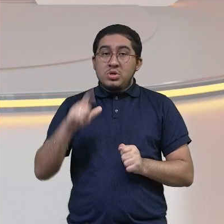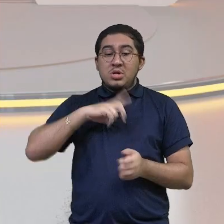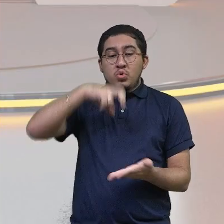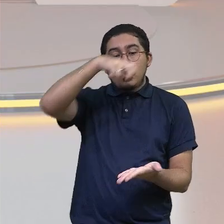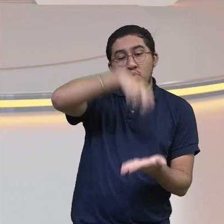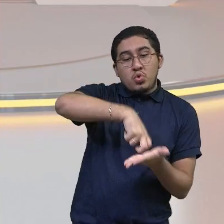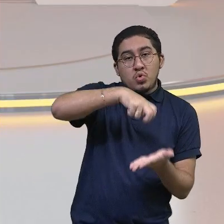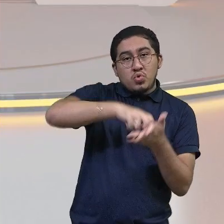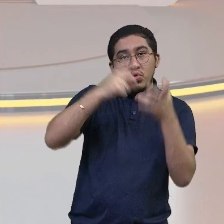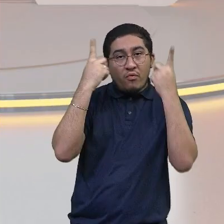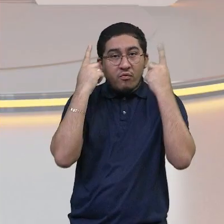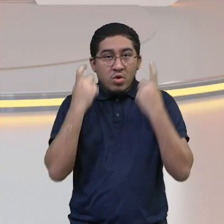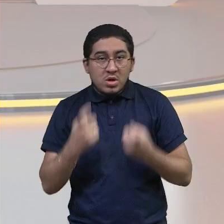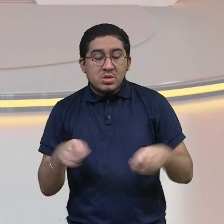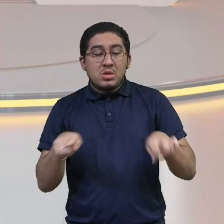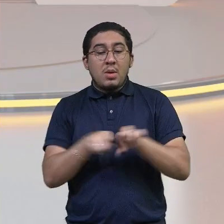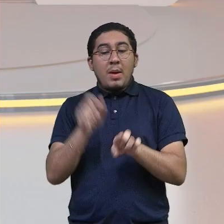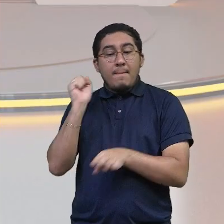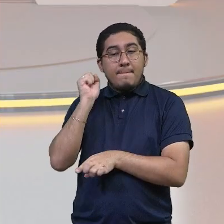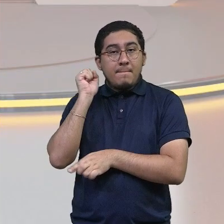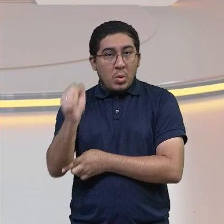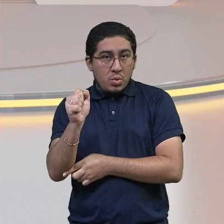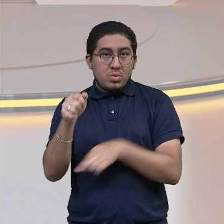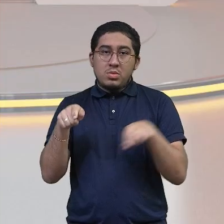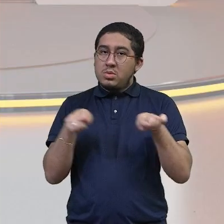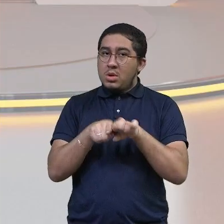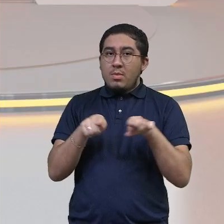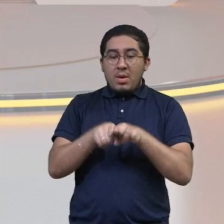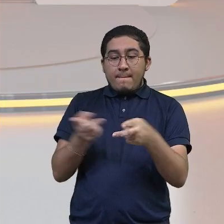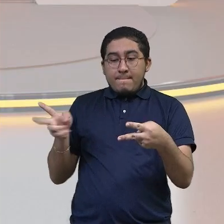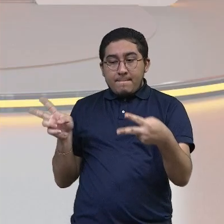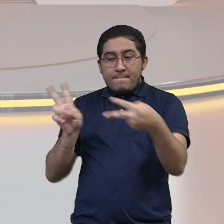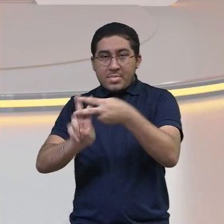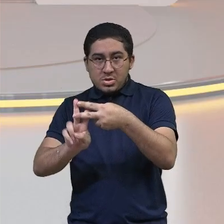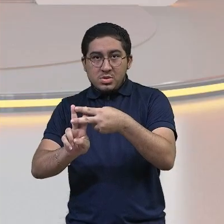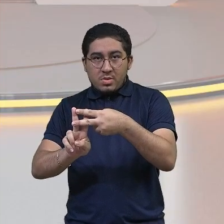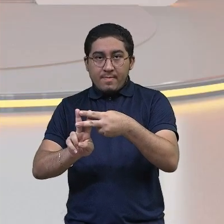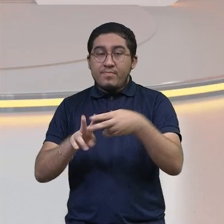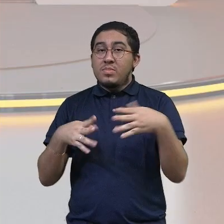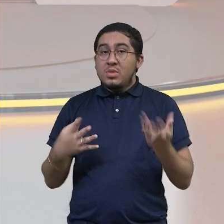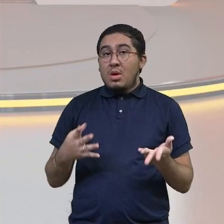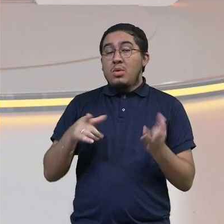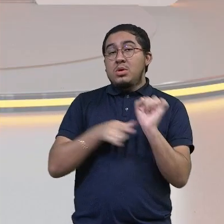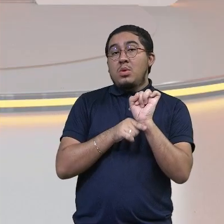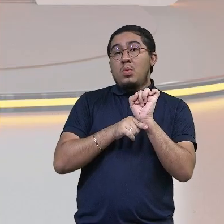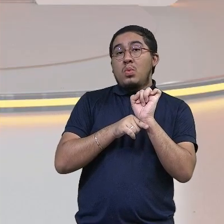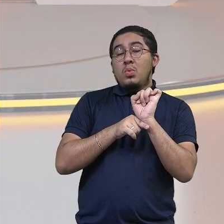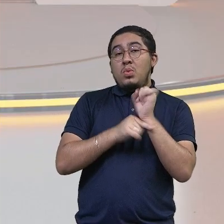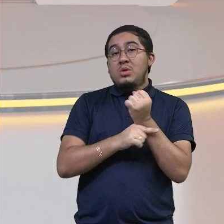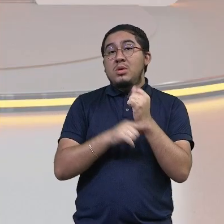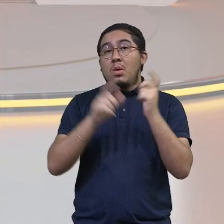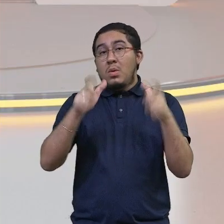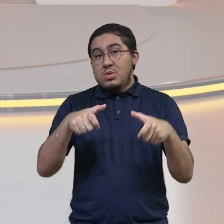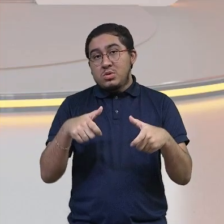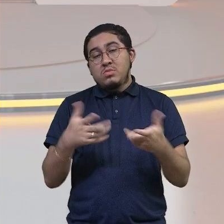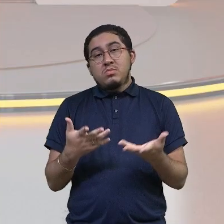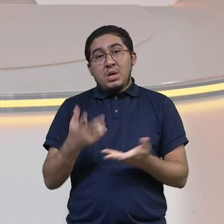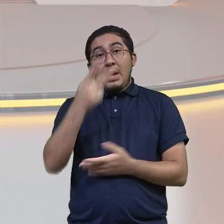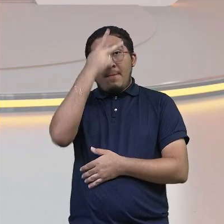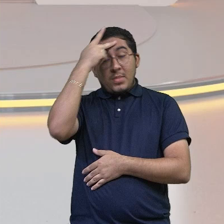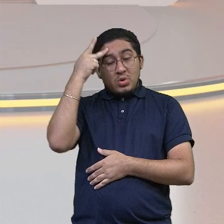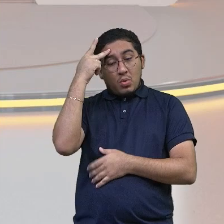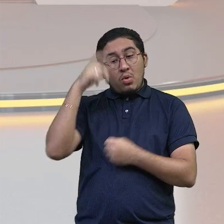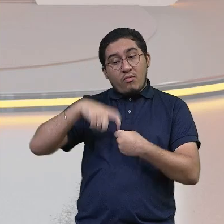mesmo mortos. Então, a lei de anistia nesse momento garantia que essas pessoas que estavam fora, que